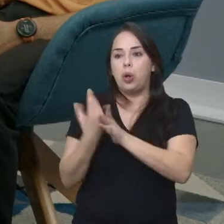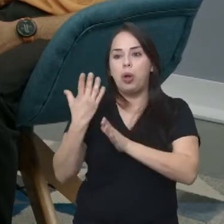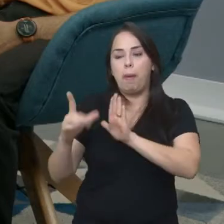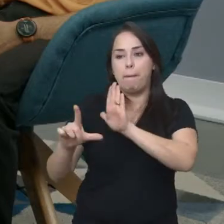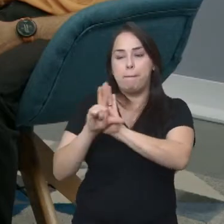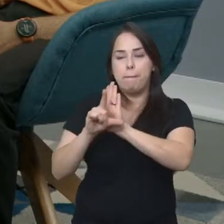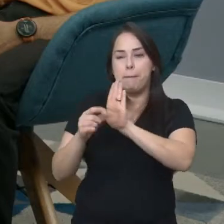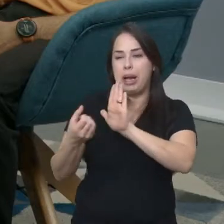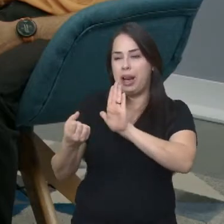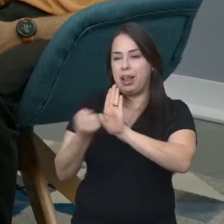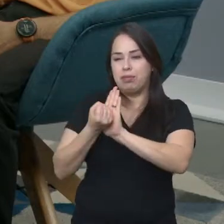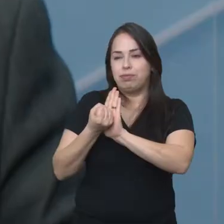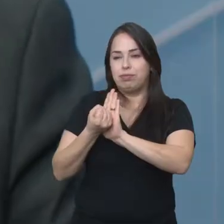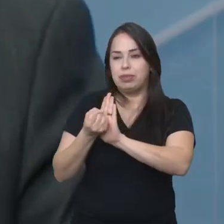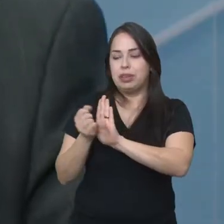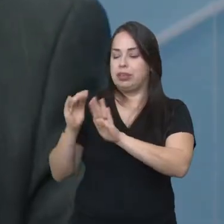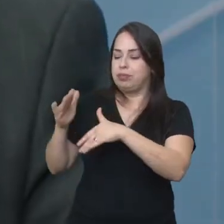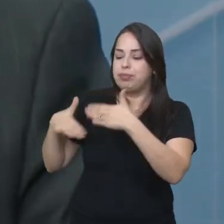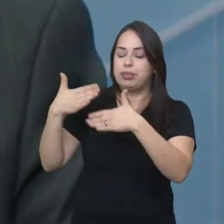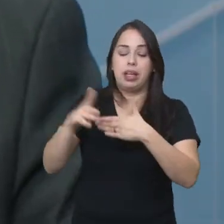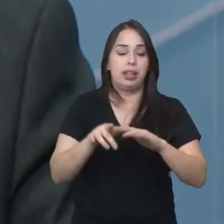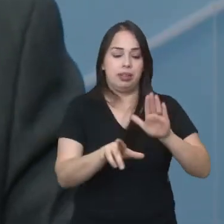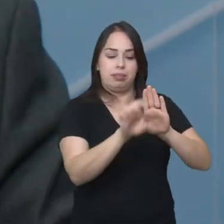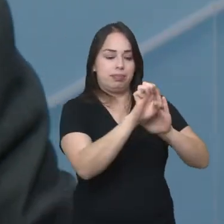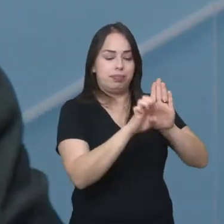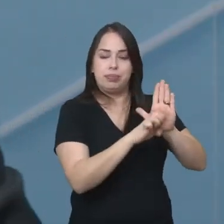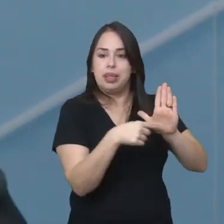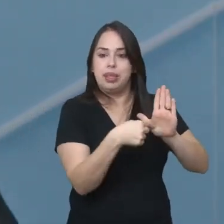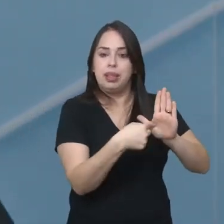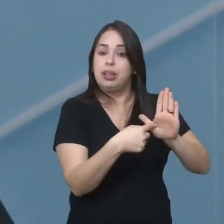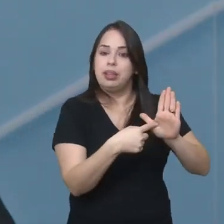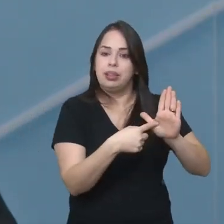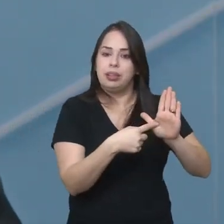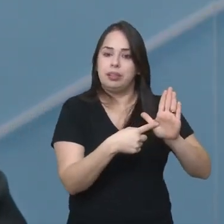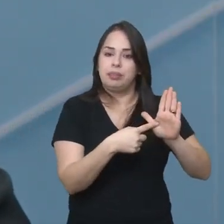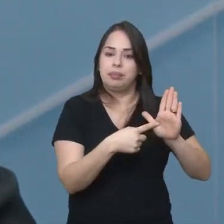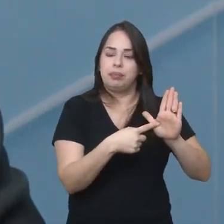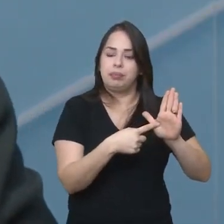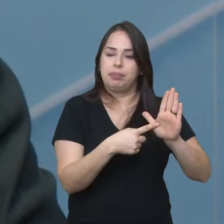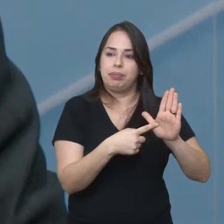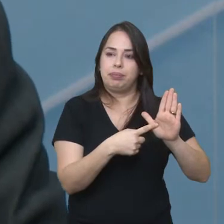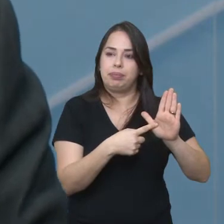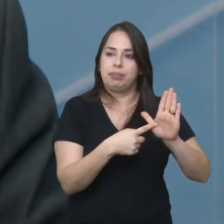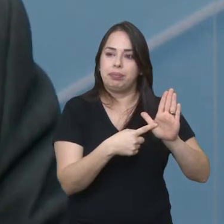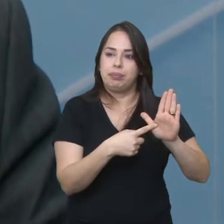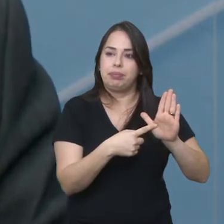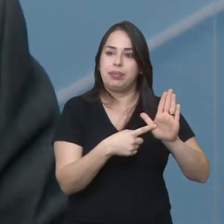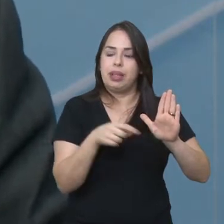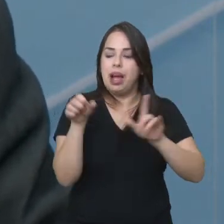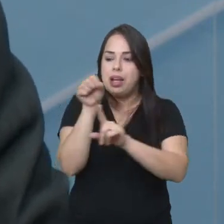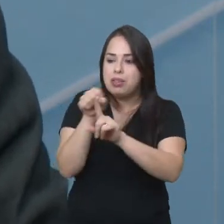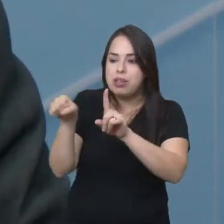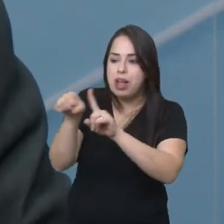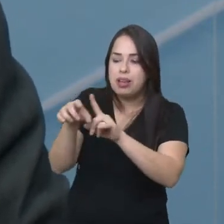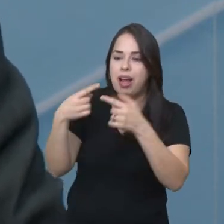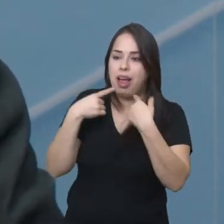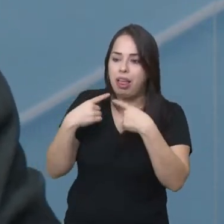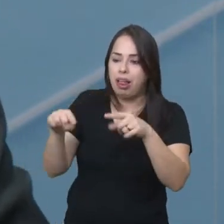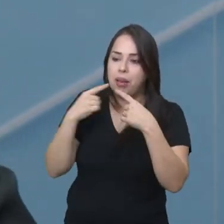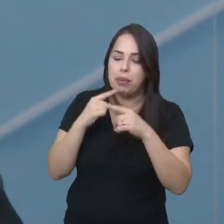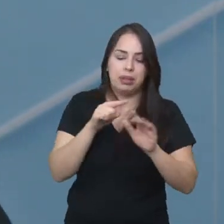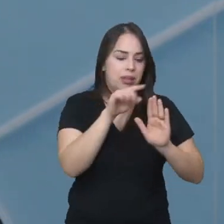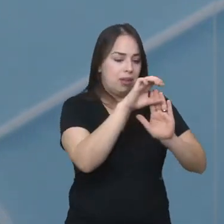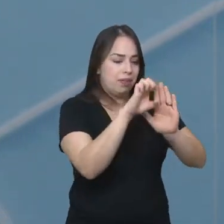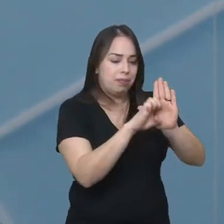a gente vai avançando. E o Estatuto, de acordo com os reclames da sociedade, a gente